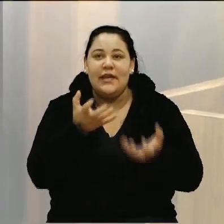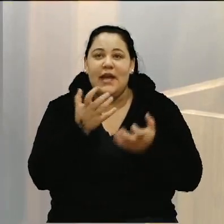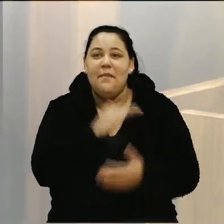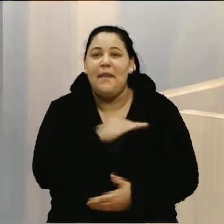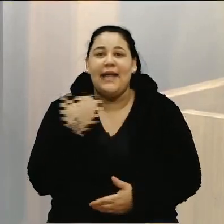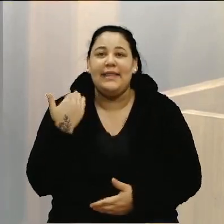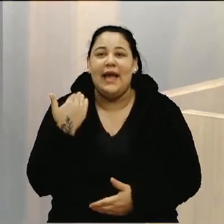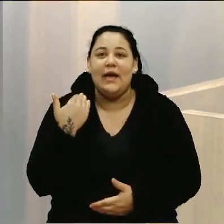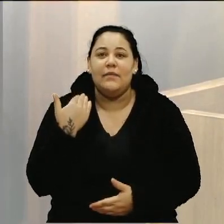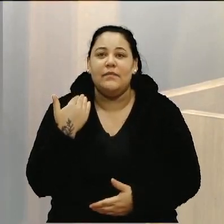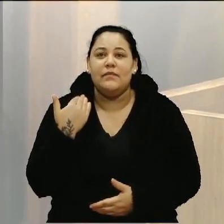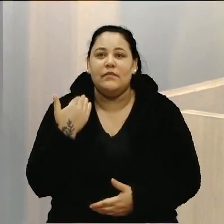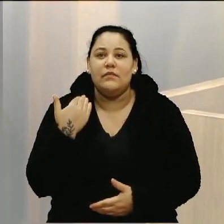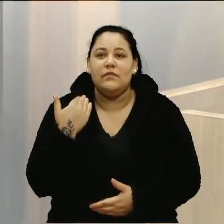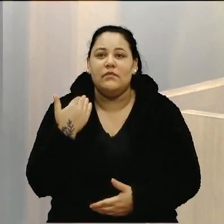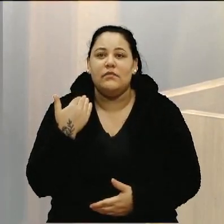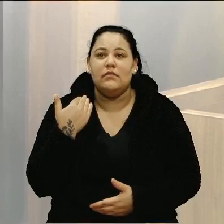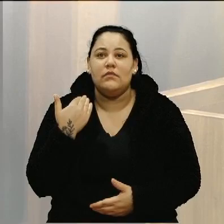que queria...